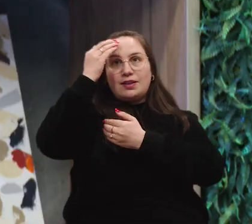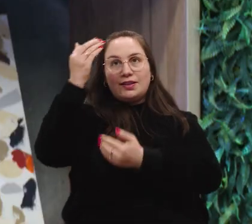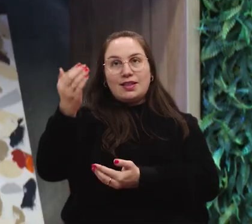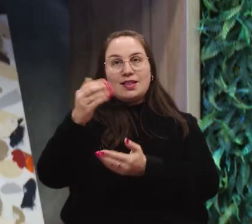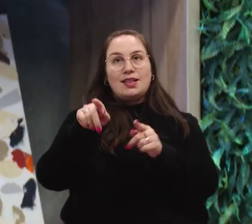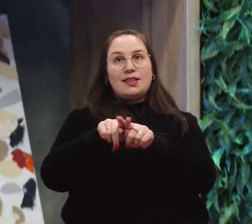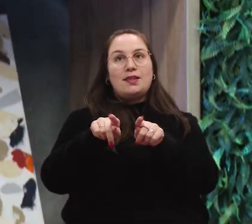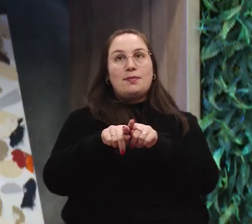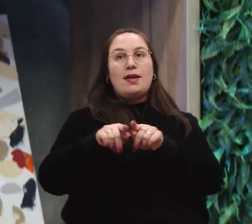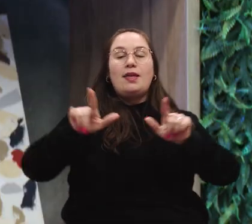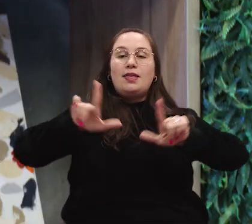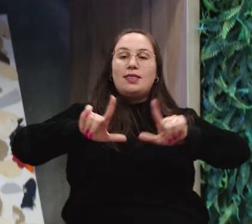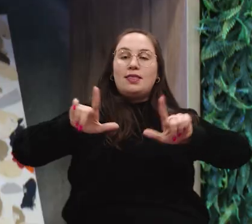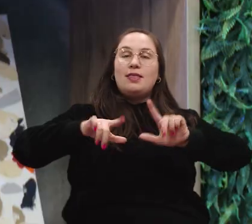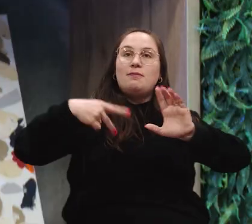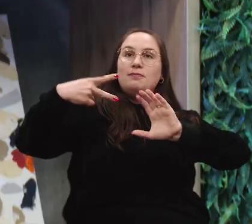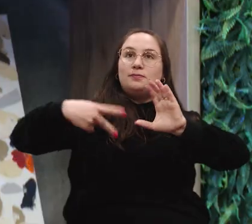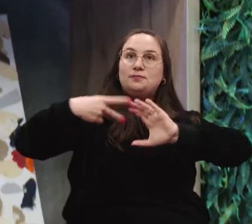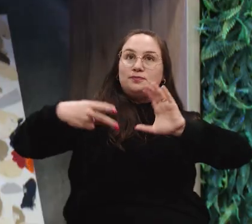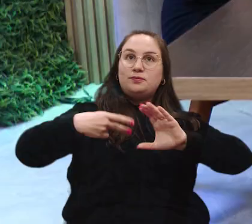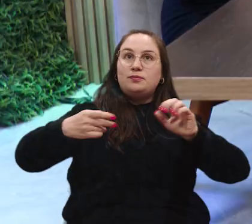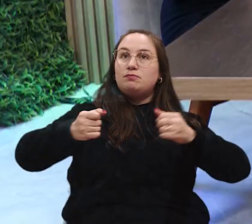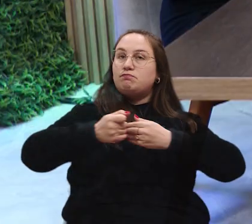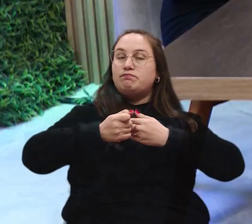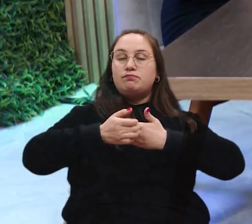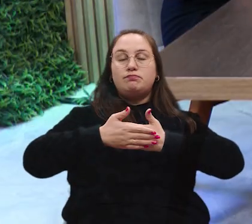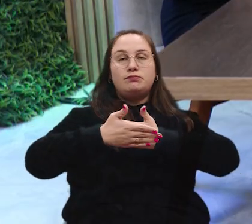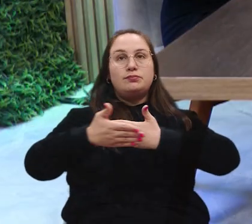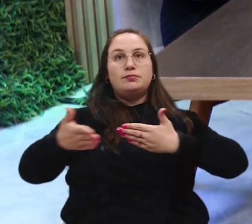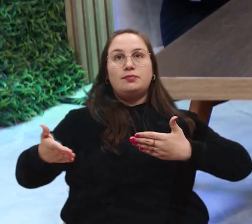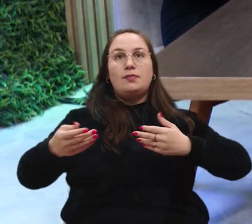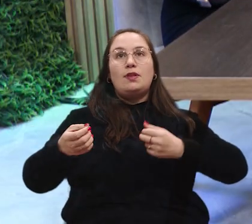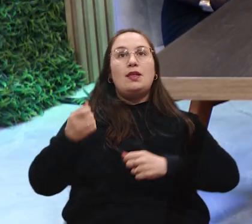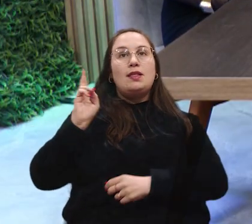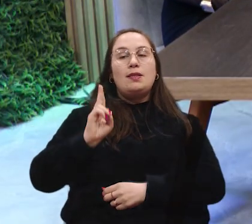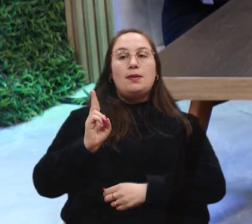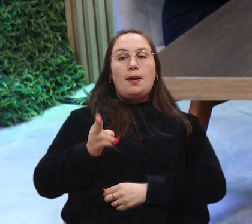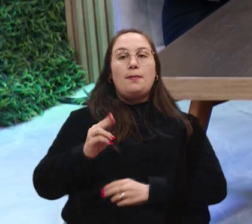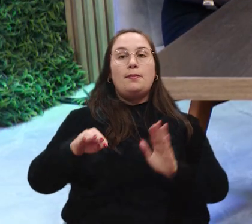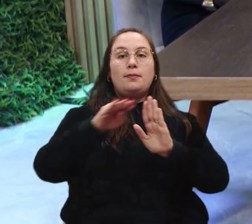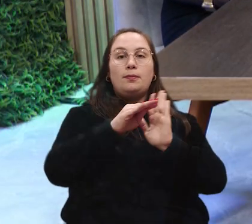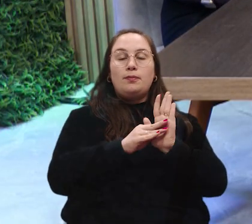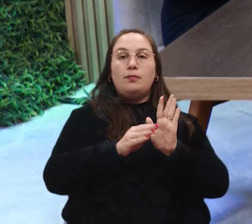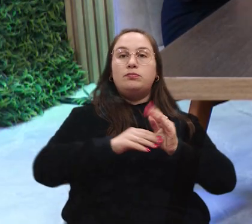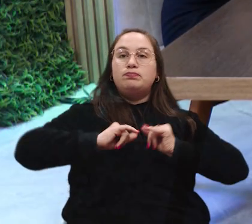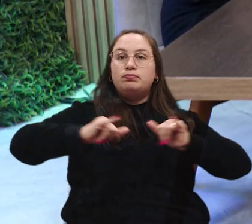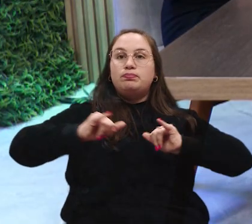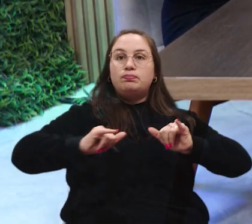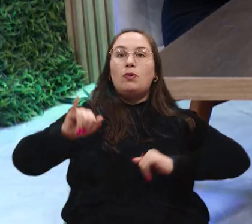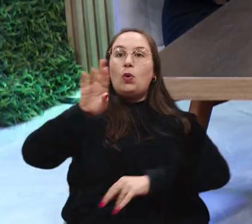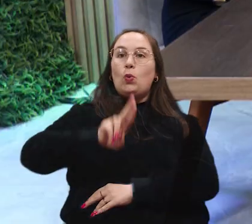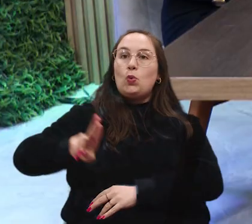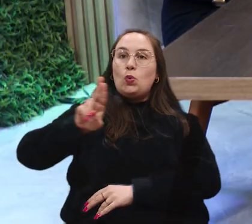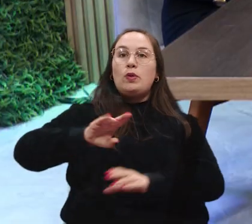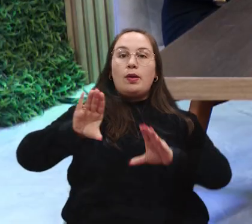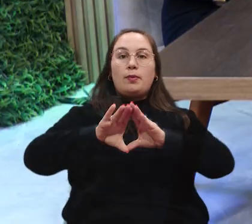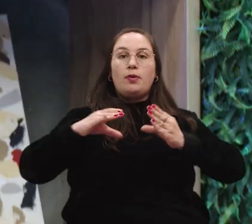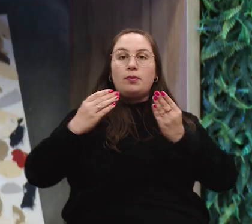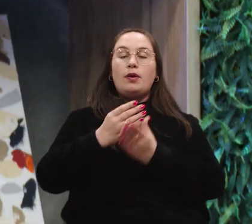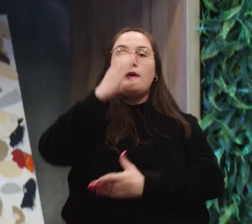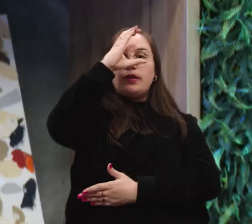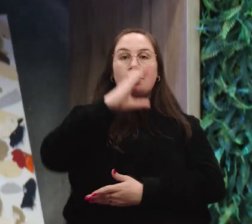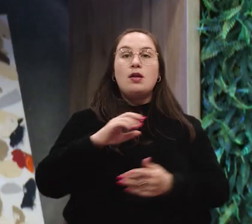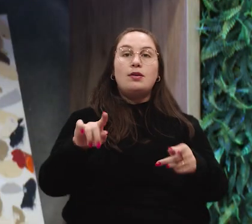vocês e dizer que a TV Câmara está aberta. Sempre que vocês precisarem trazer essas pautas importantes para a comunidade, ocupem esse espaço que é